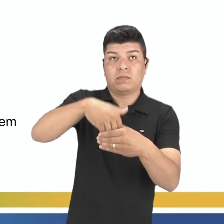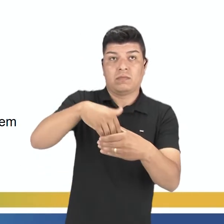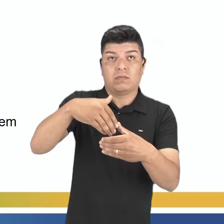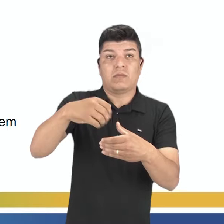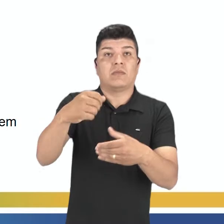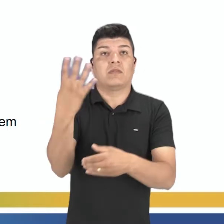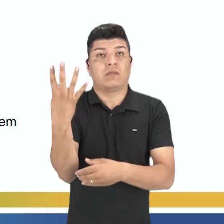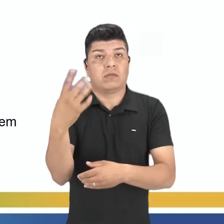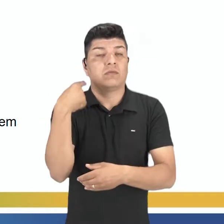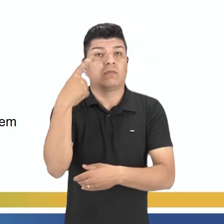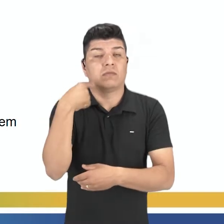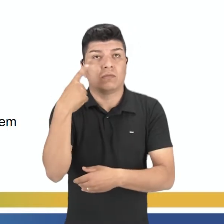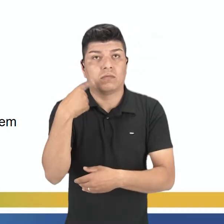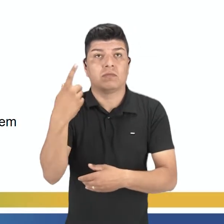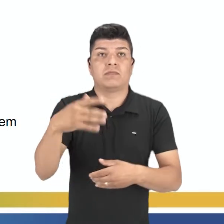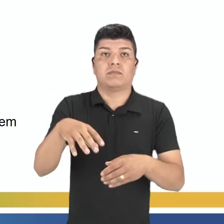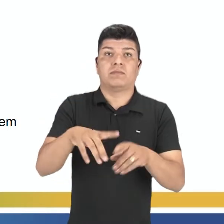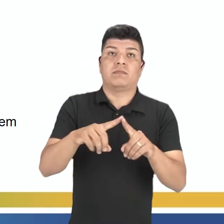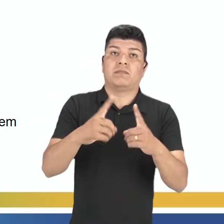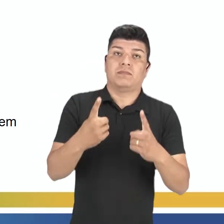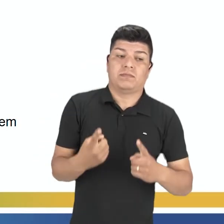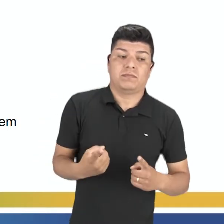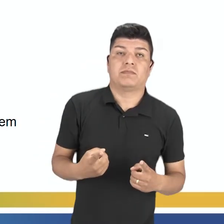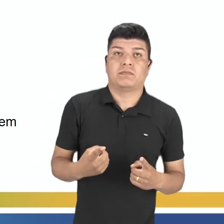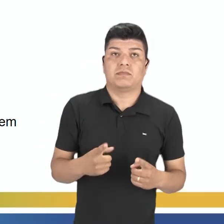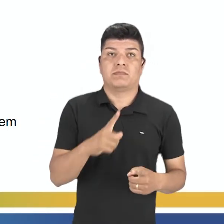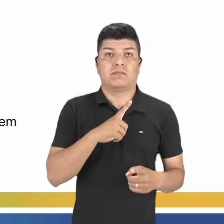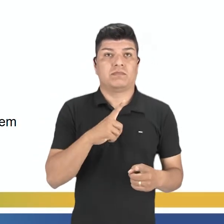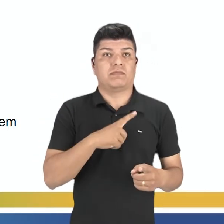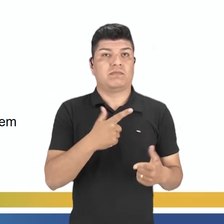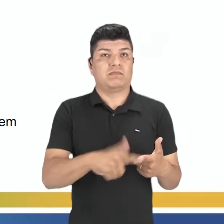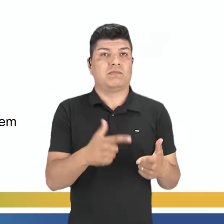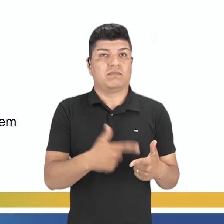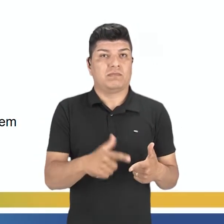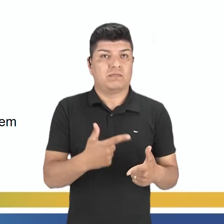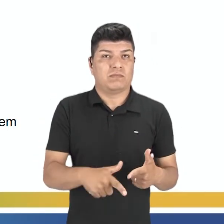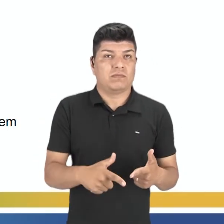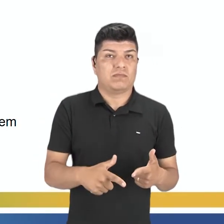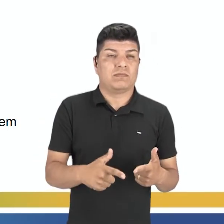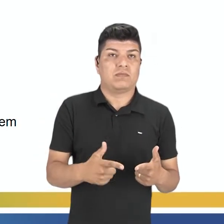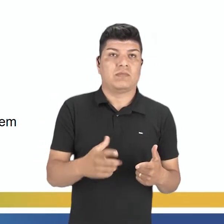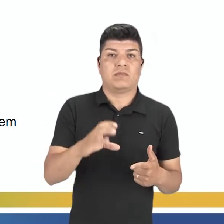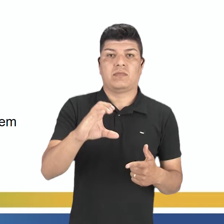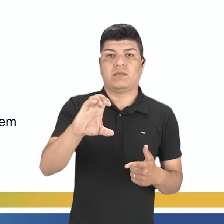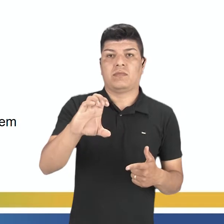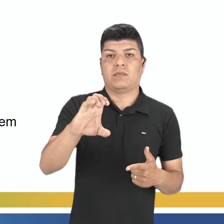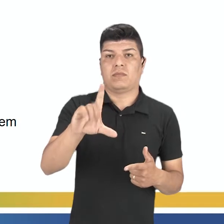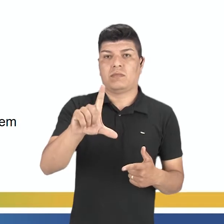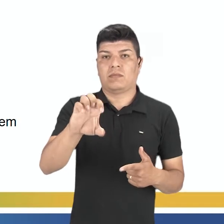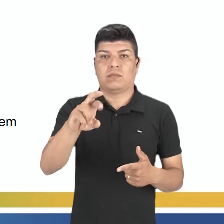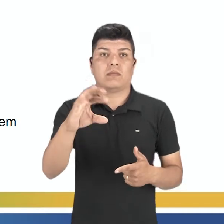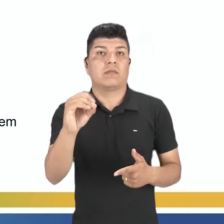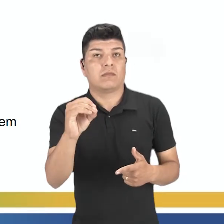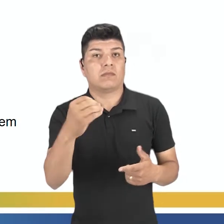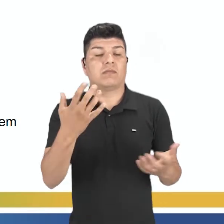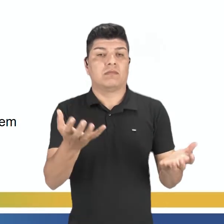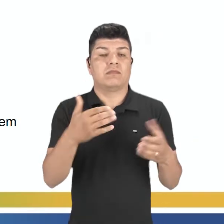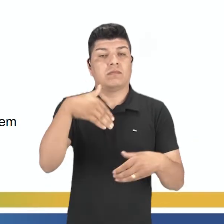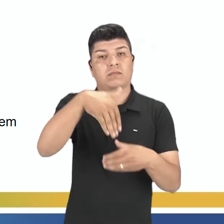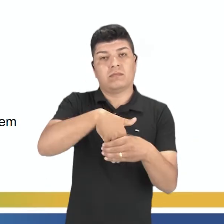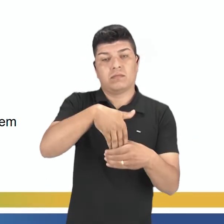por quantidade de deputados. Mas houve um probleminha aí. Tanto o clero como a nobreza queriam a